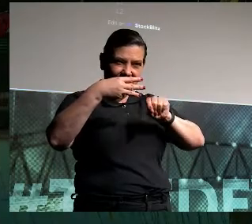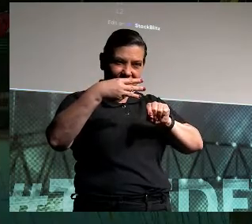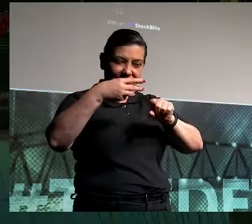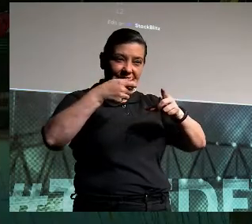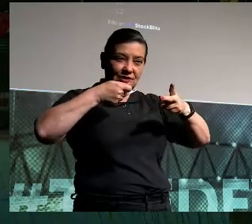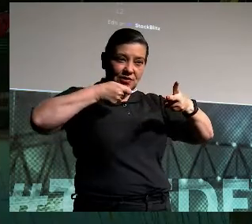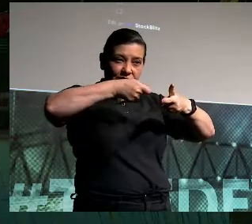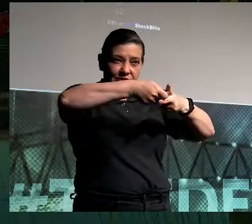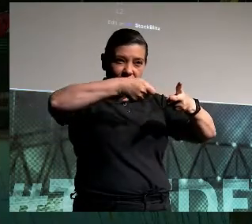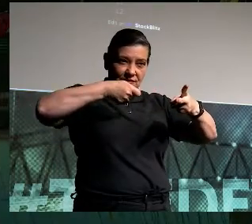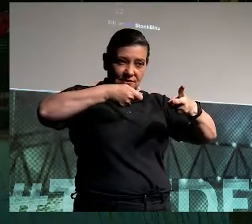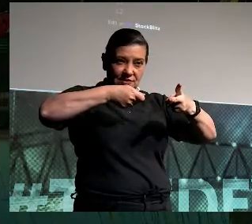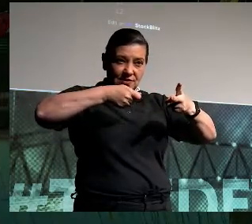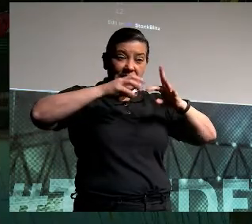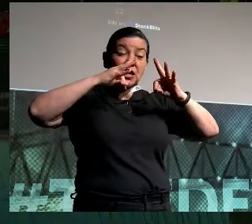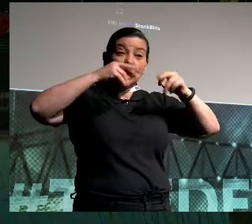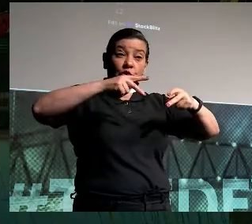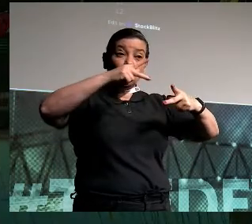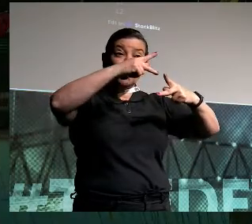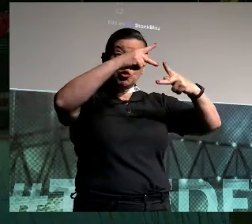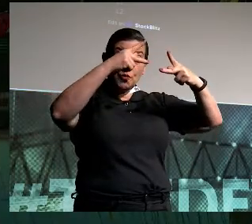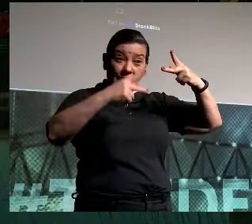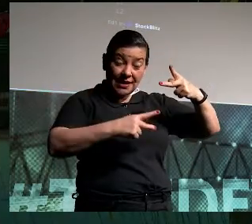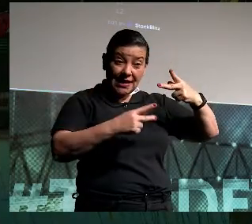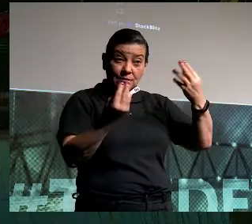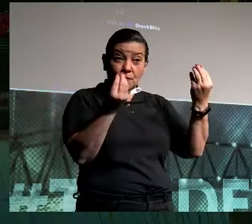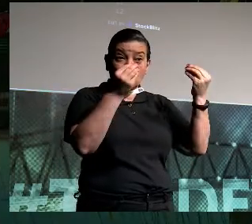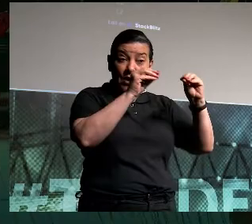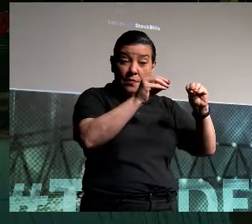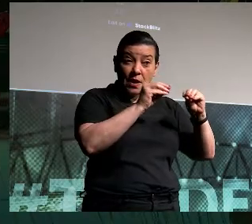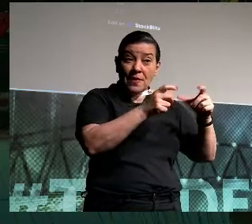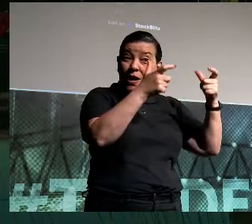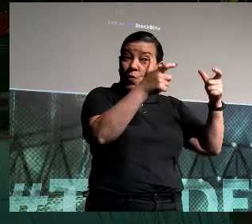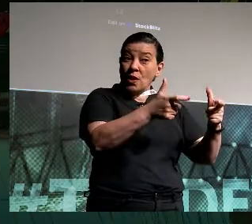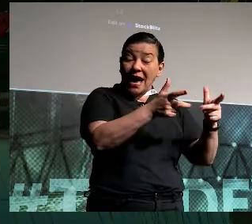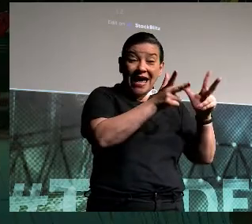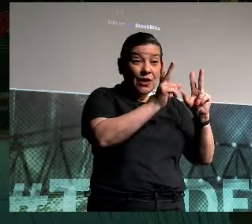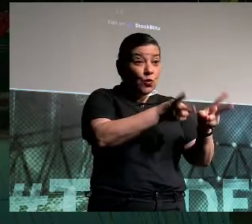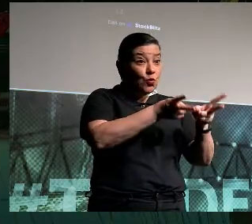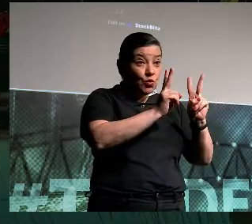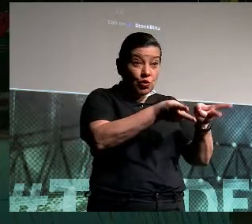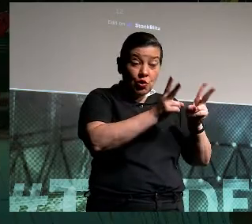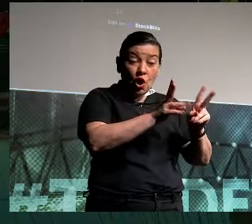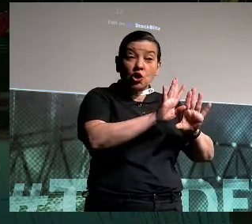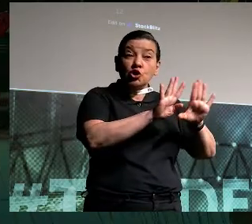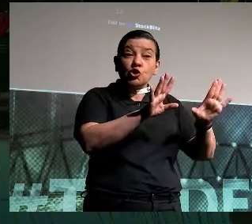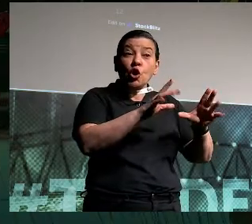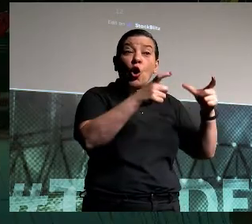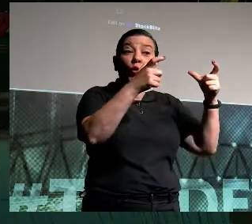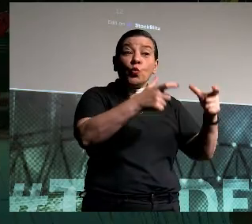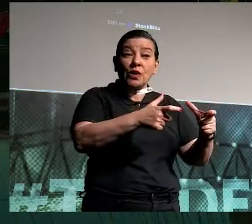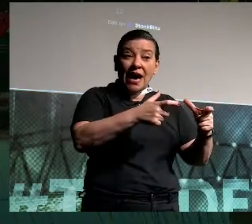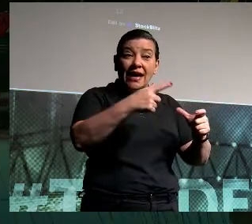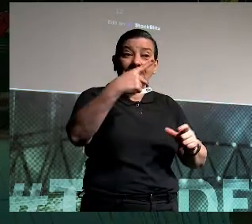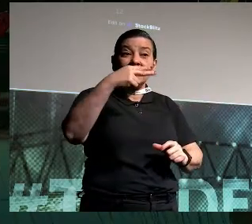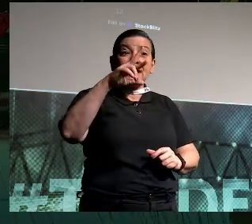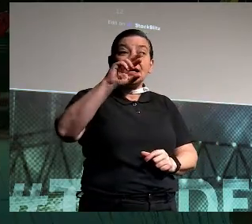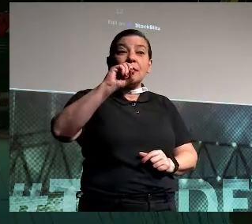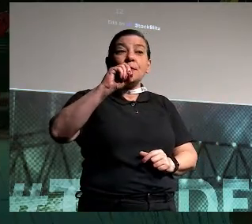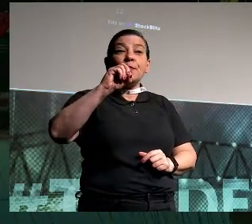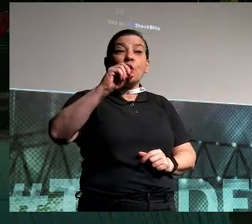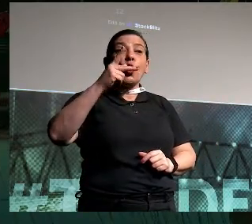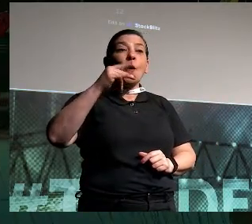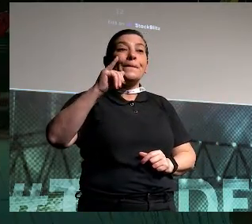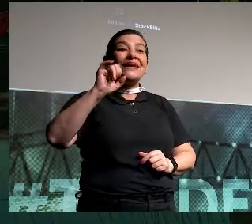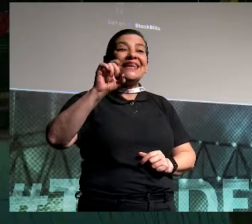todos os parâmetros dessa função num único lugar, numa única propriedade. E o retorno